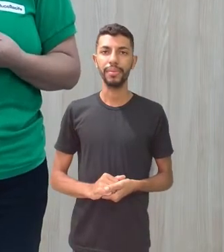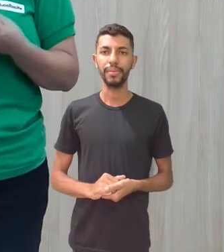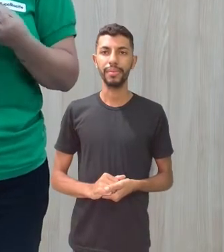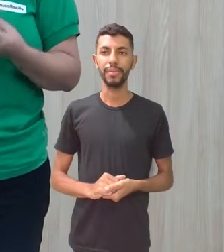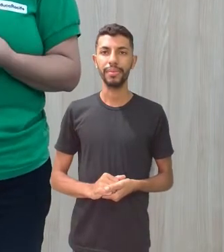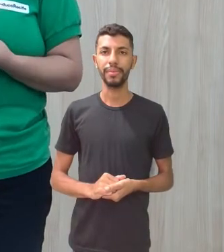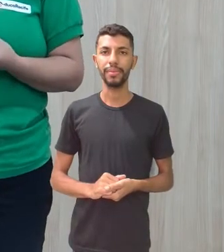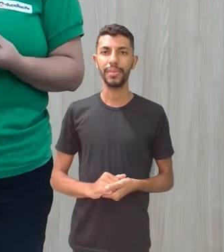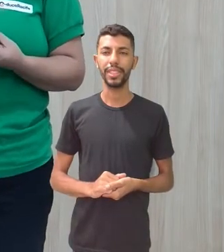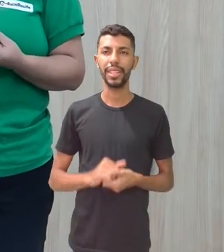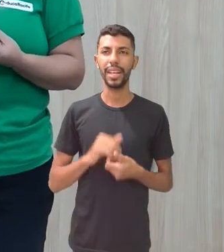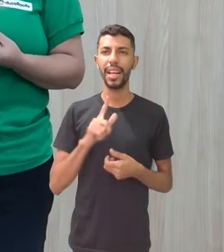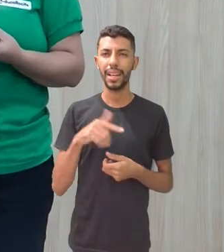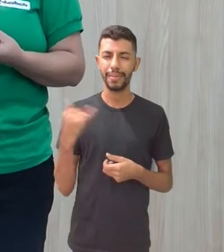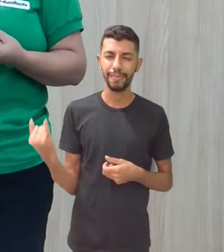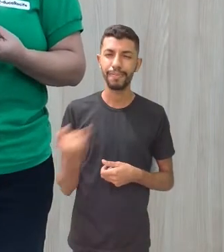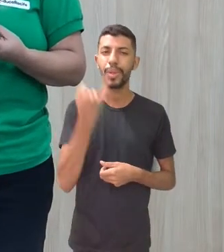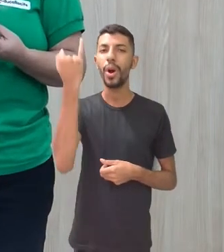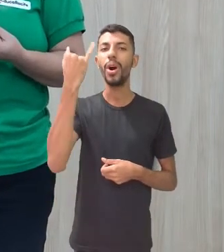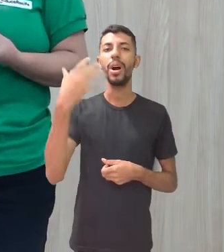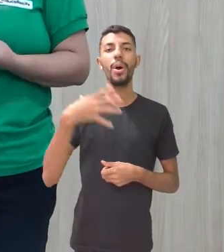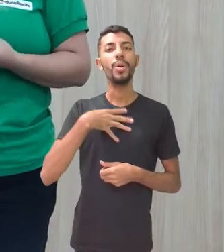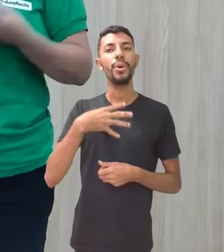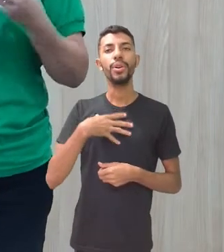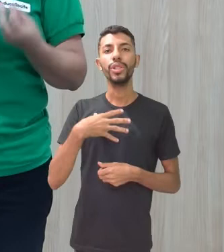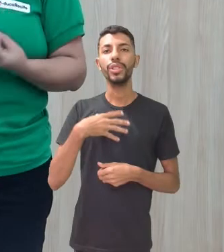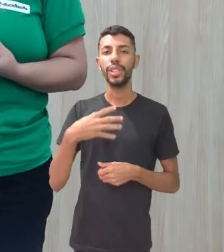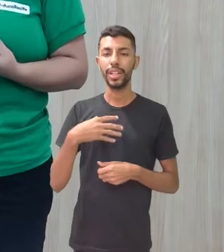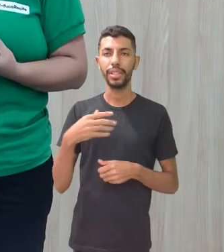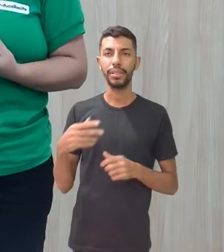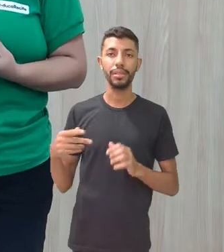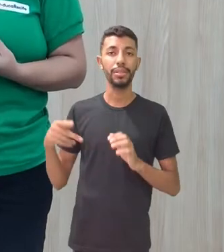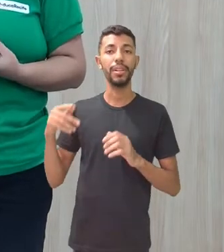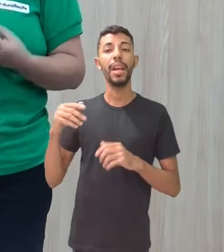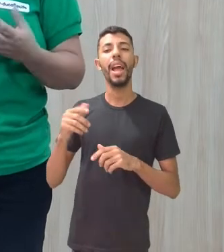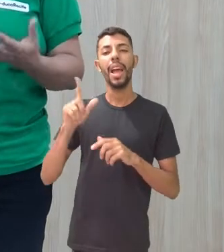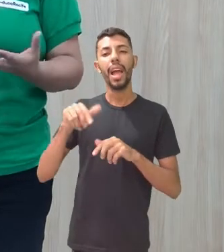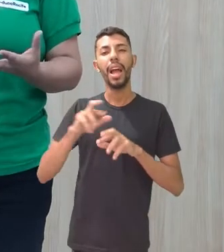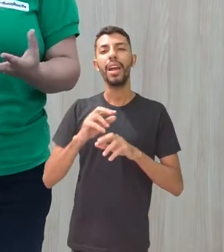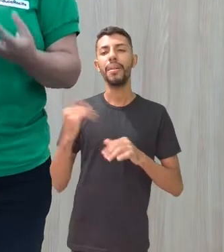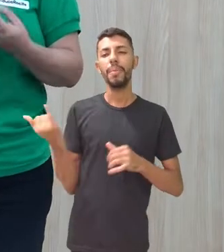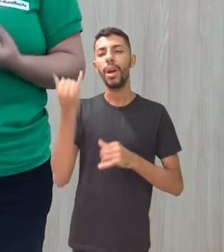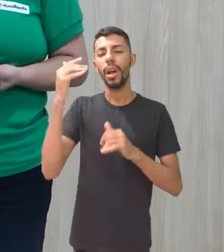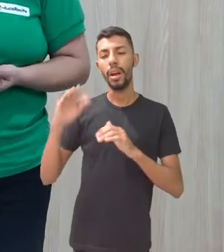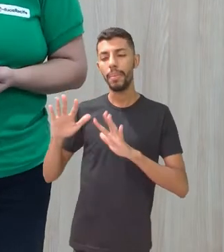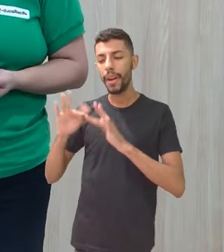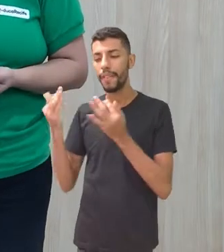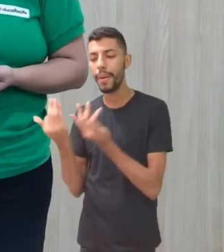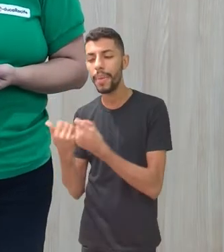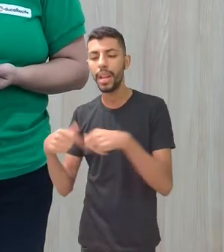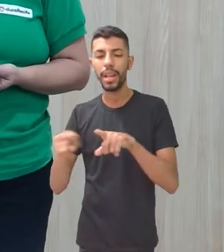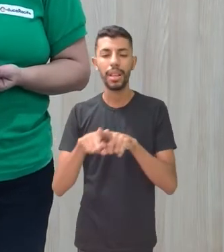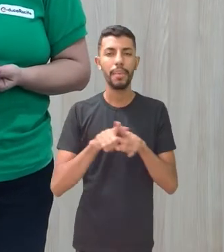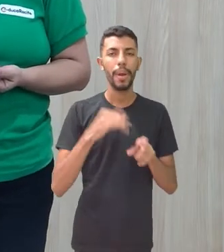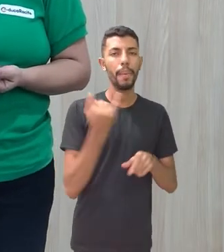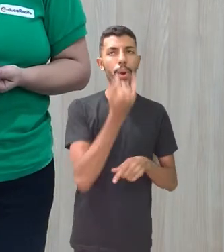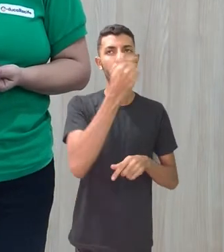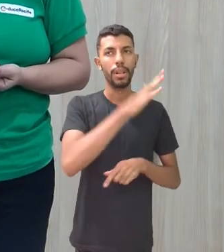Vai fazer toda a diferença, o modo, tanto para os pais como para as crianças, do jeito que eles foram recebidos.